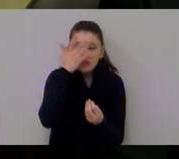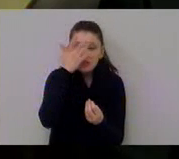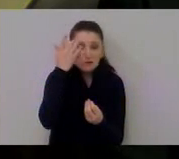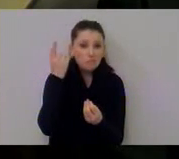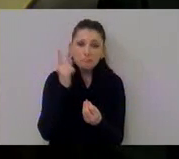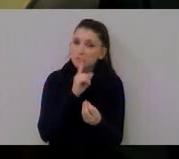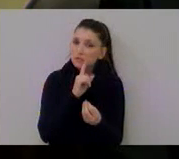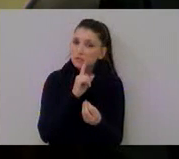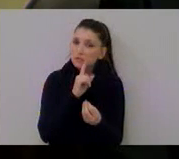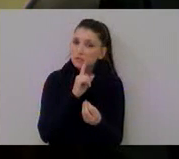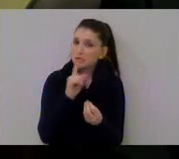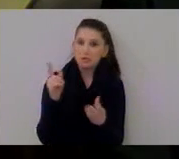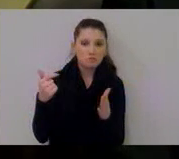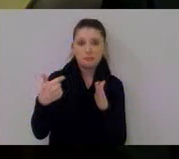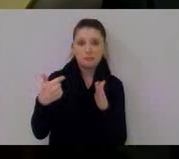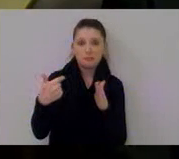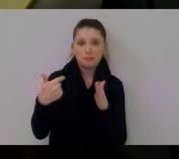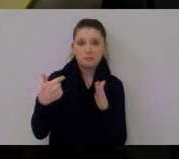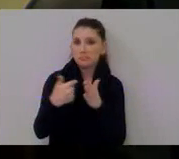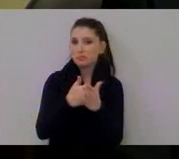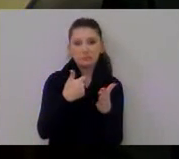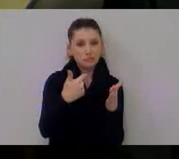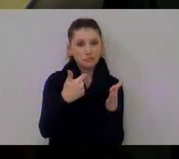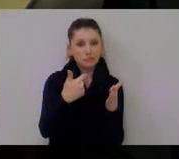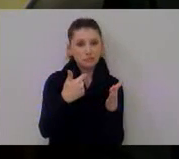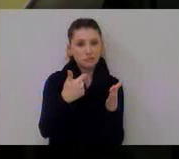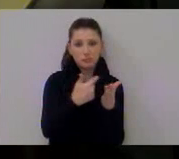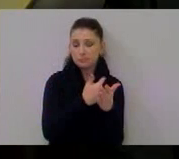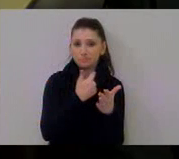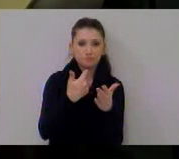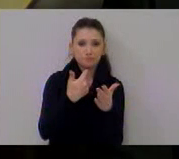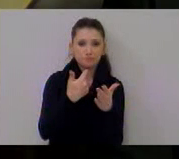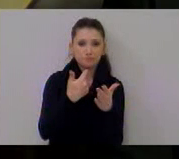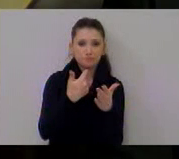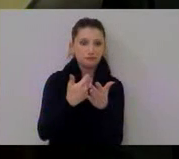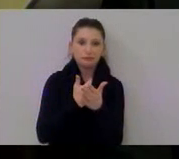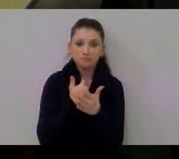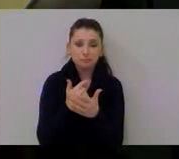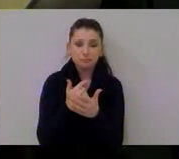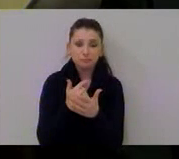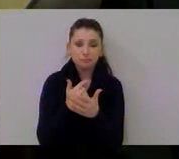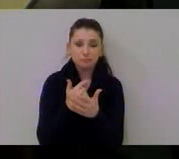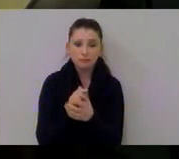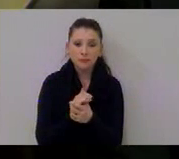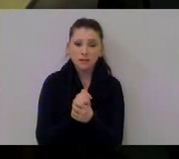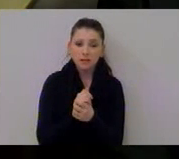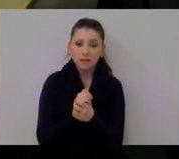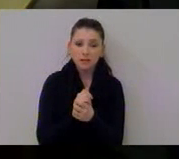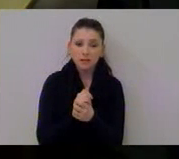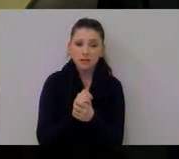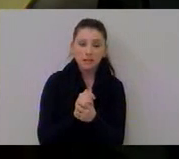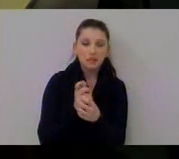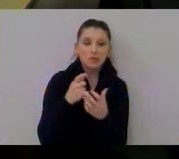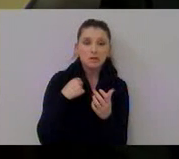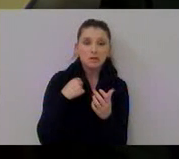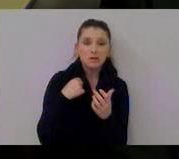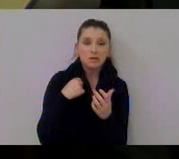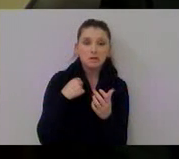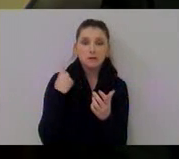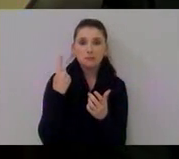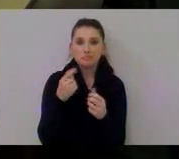Modernidade essa que também há mais de 2 anos